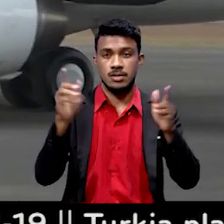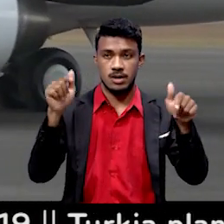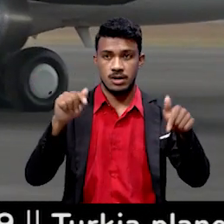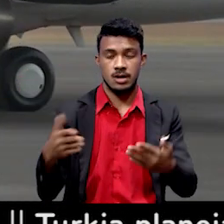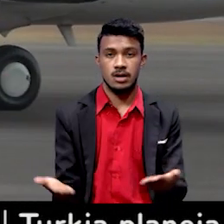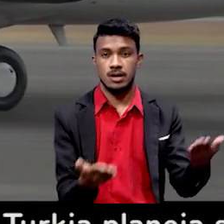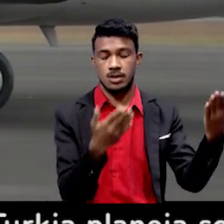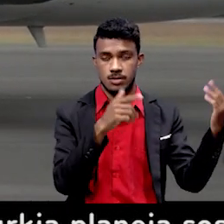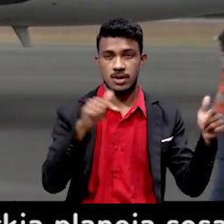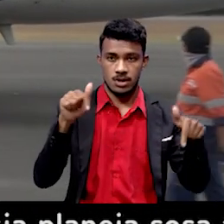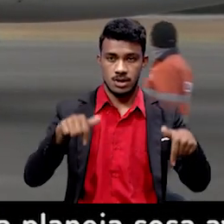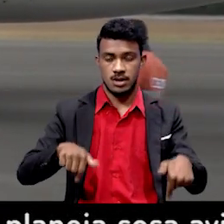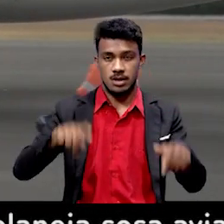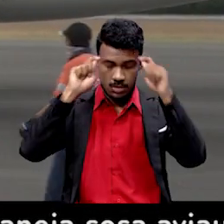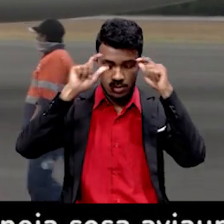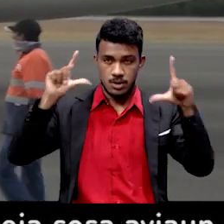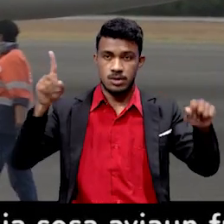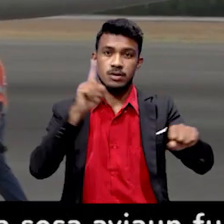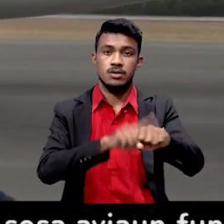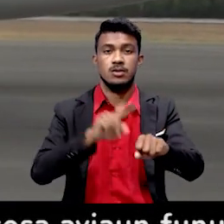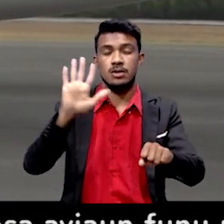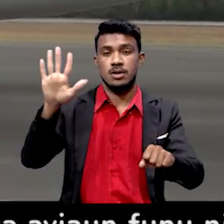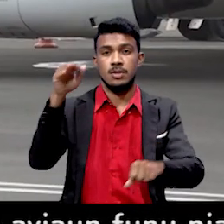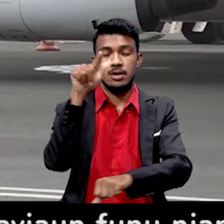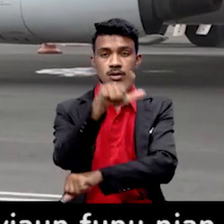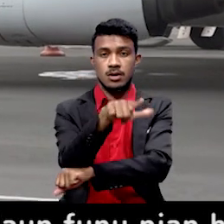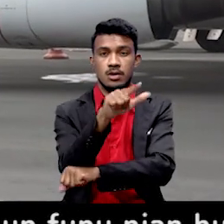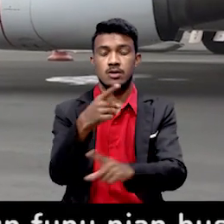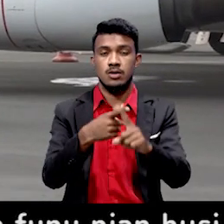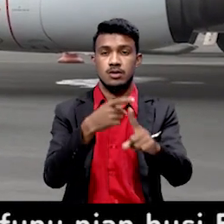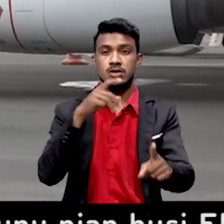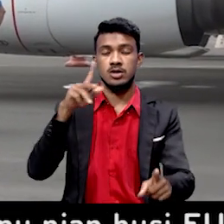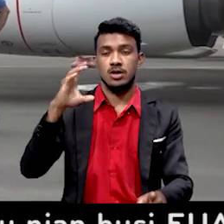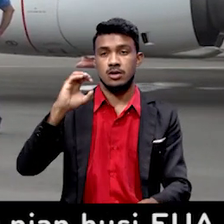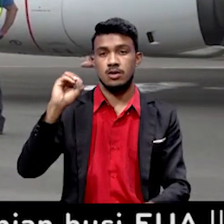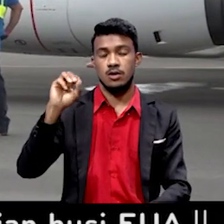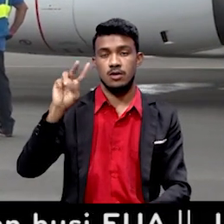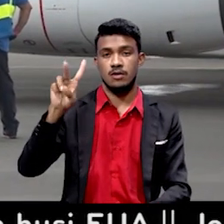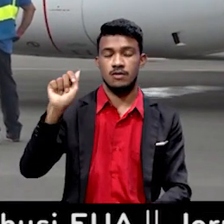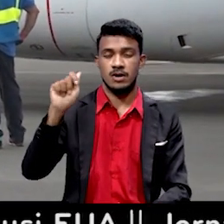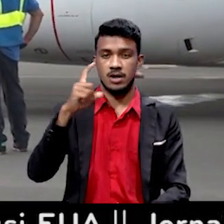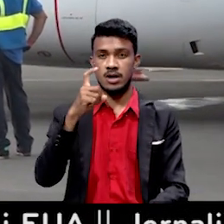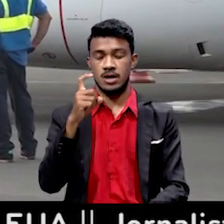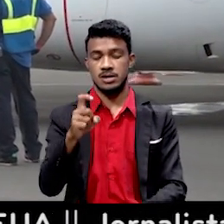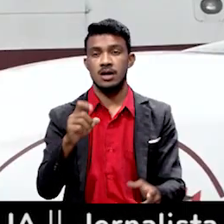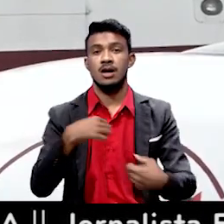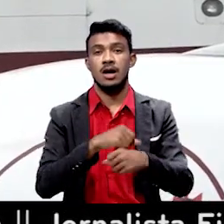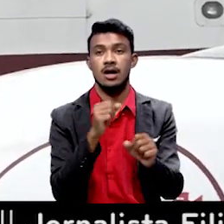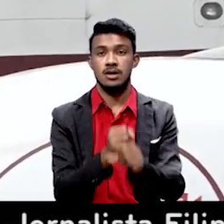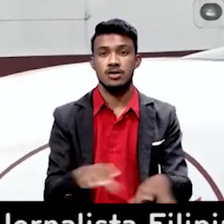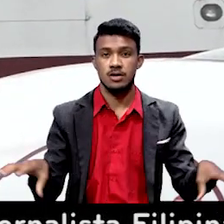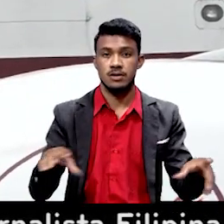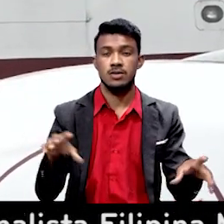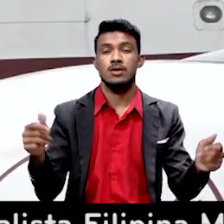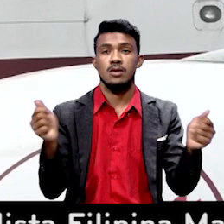lorai. Vacina ne be Estados Unidos da América oferece ne le Rusi Covax Facility ne be halo coordenação ho